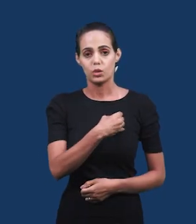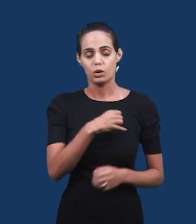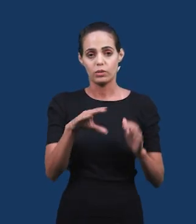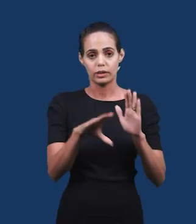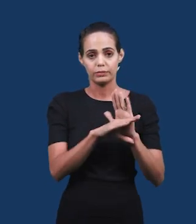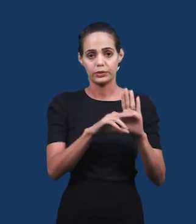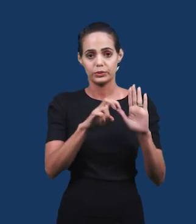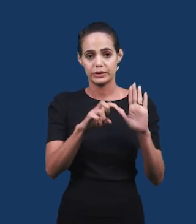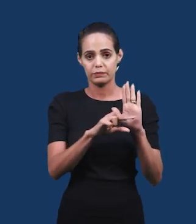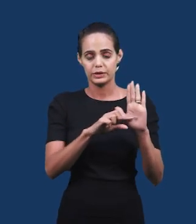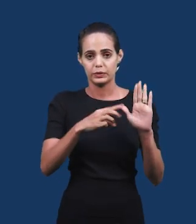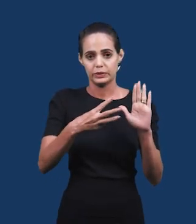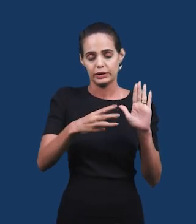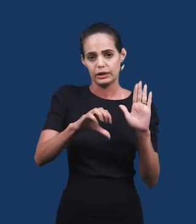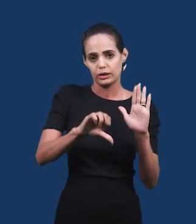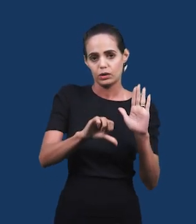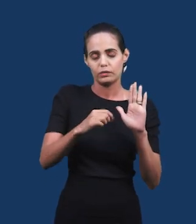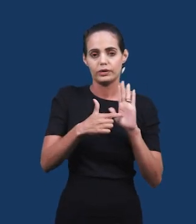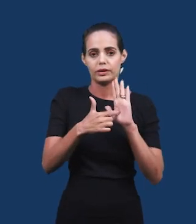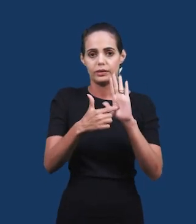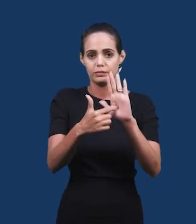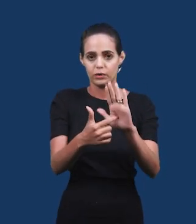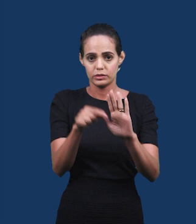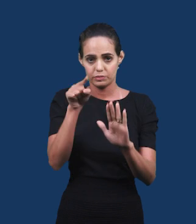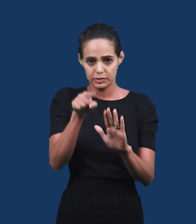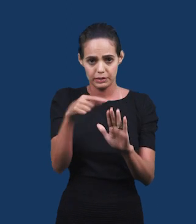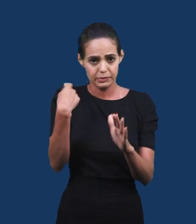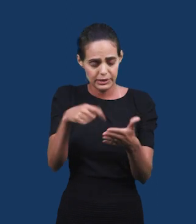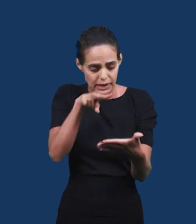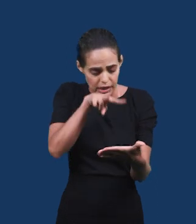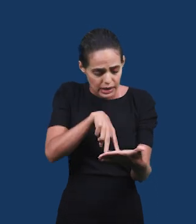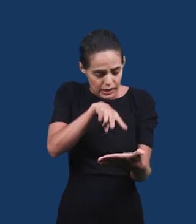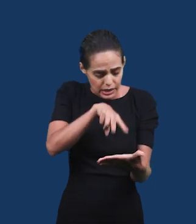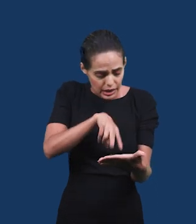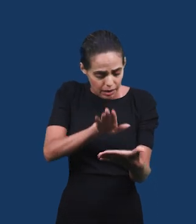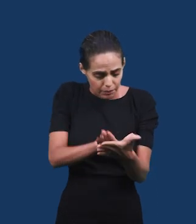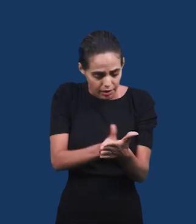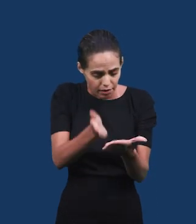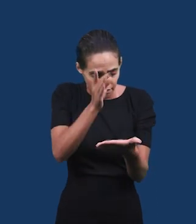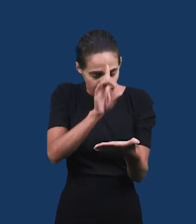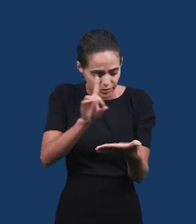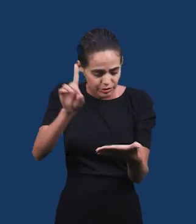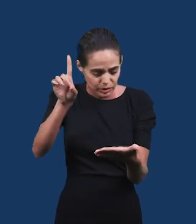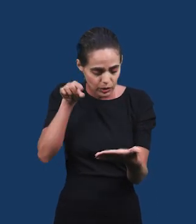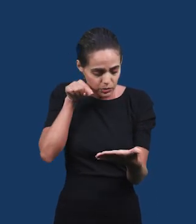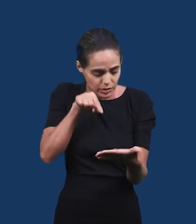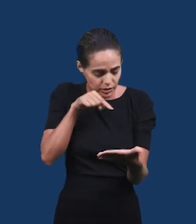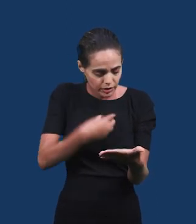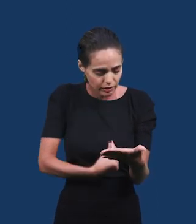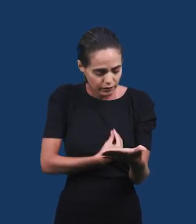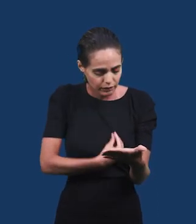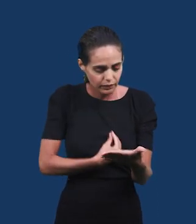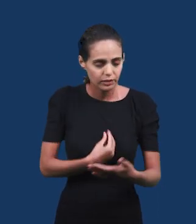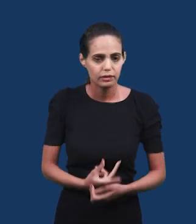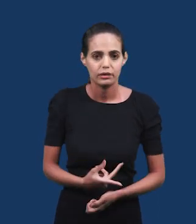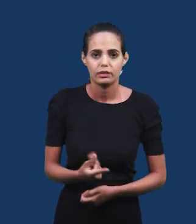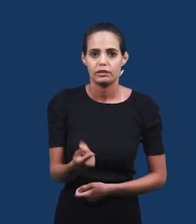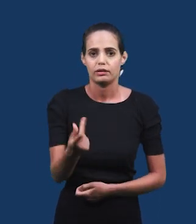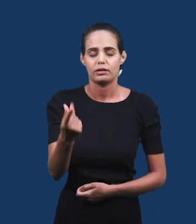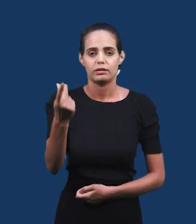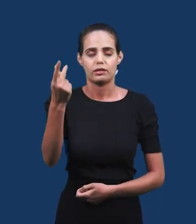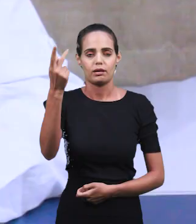diz: Examinai as Escrituras, porque vós cuidais de ter nelas a vida eterna, e são elas que de